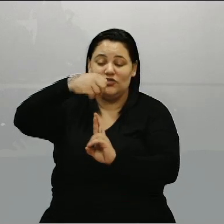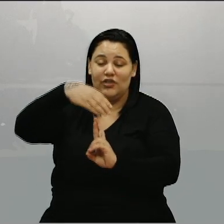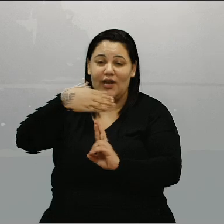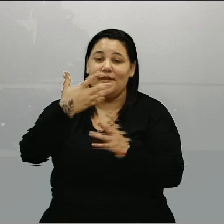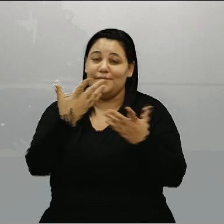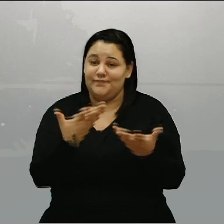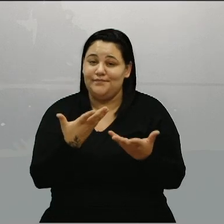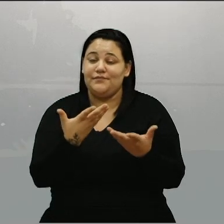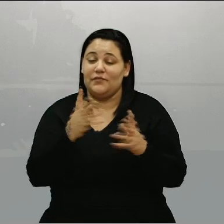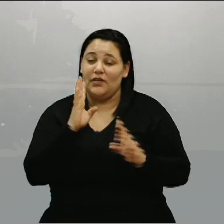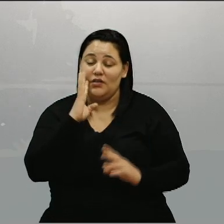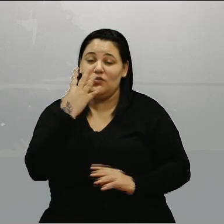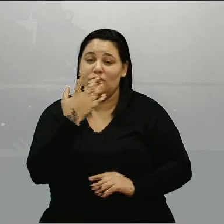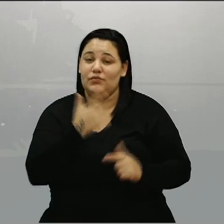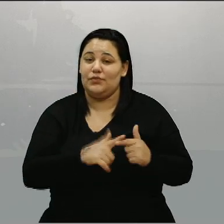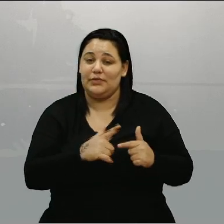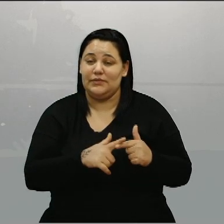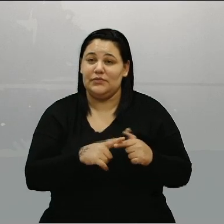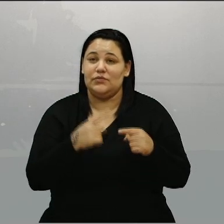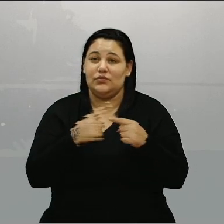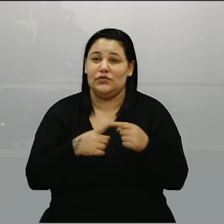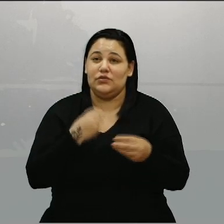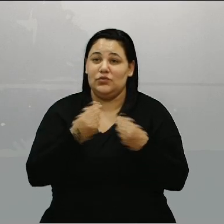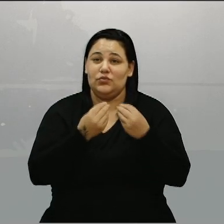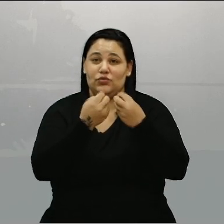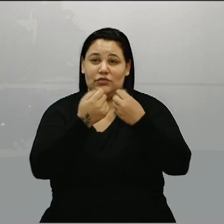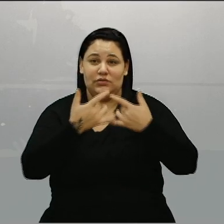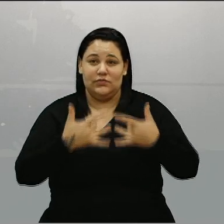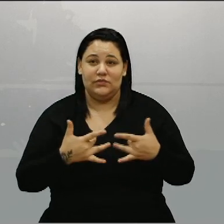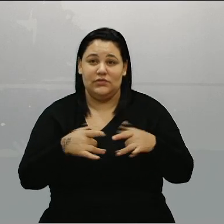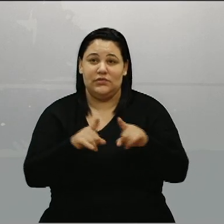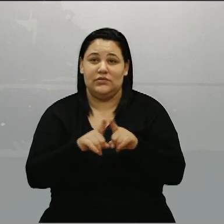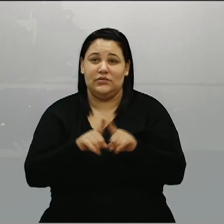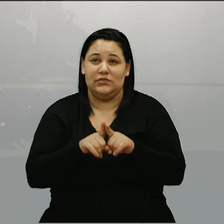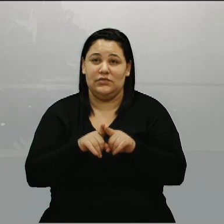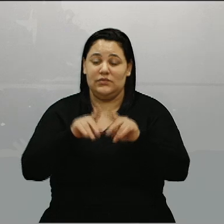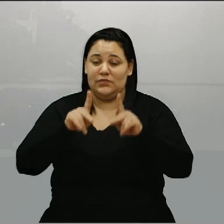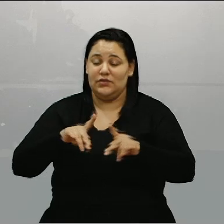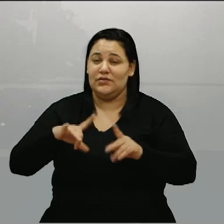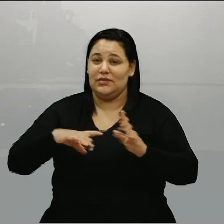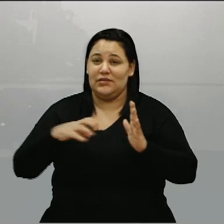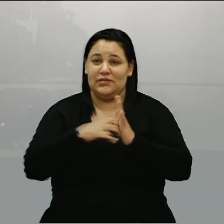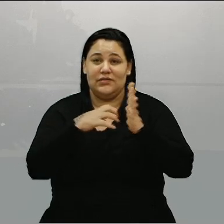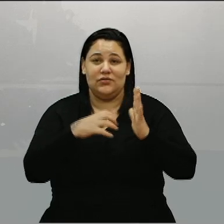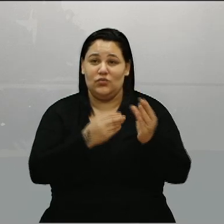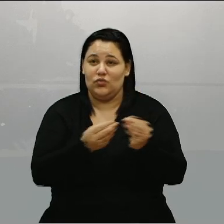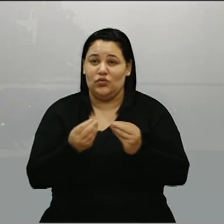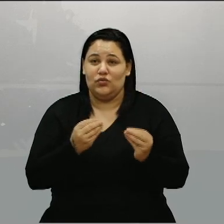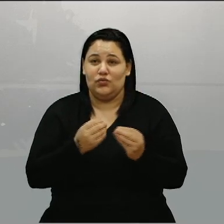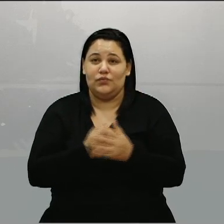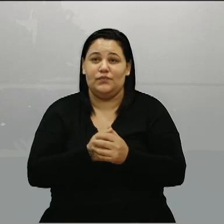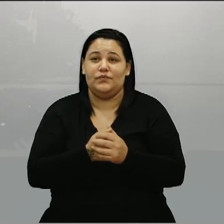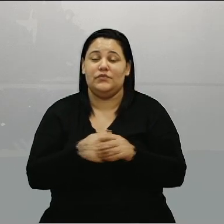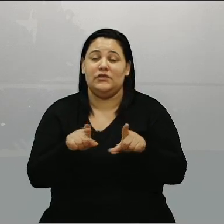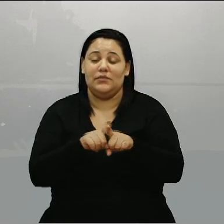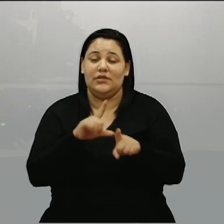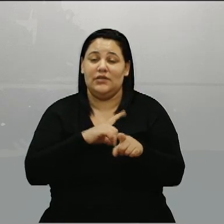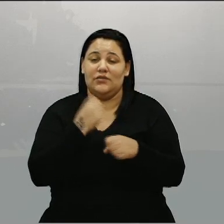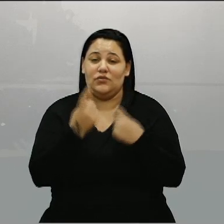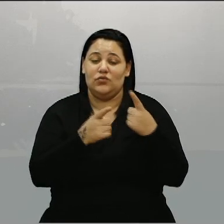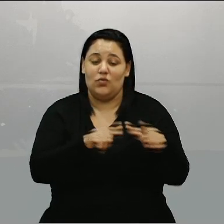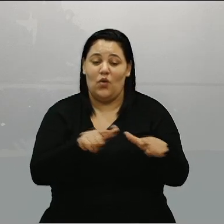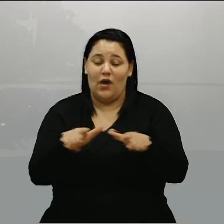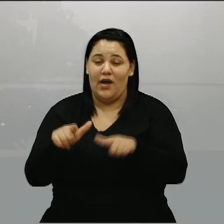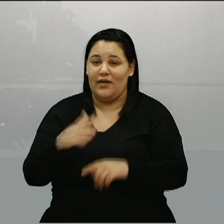manifeste, porque, como eu disse, pessoas se acidentam muito. Temos lugares também assim, em